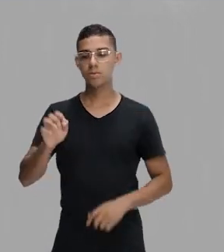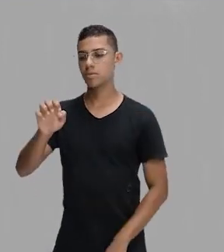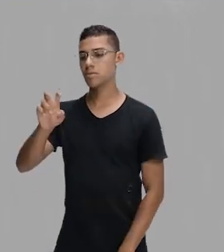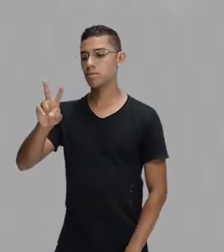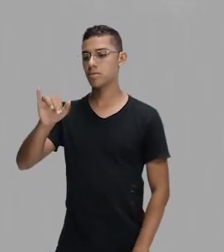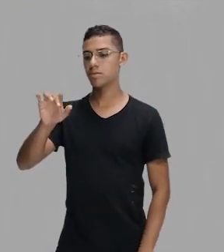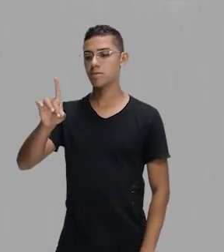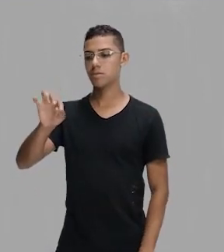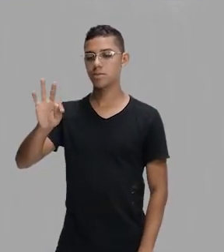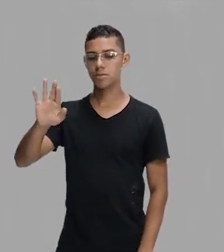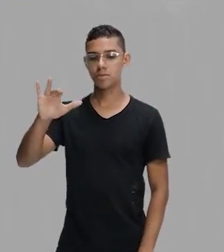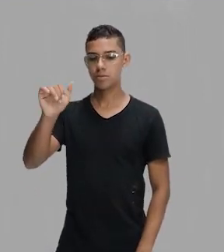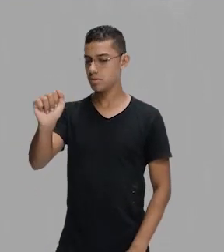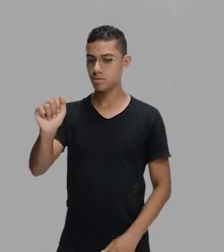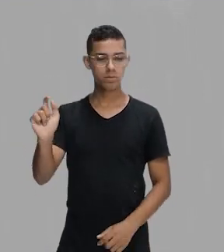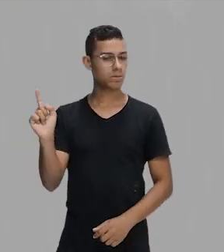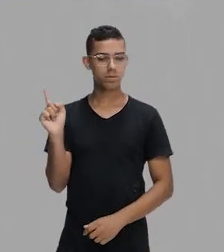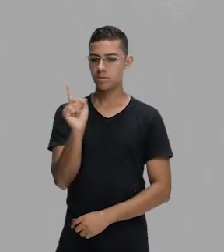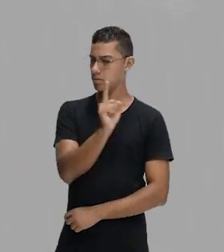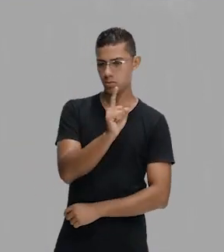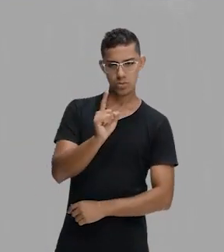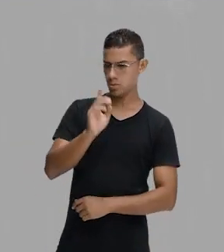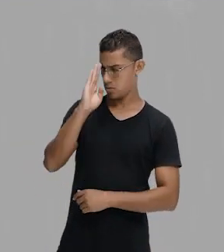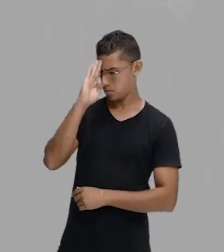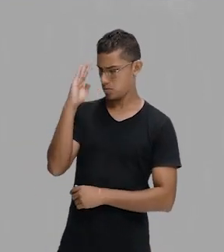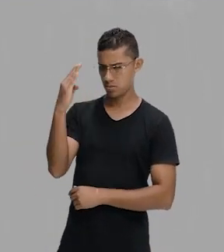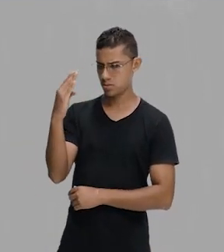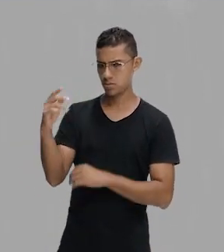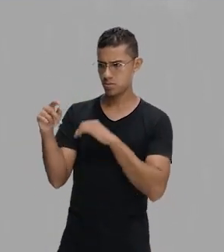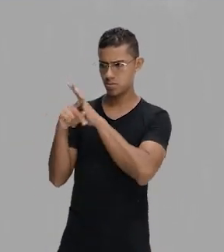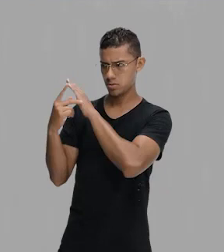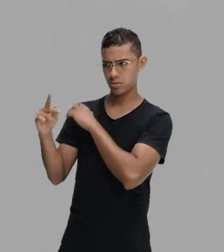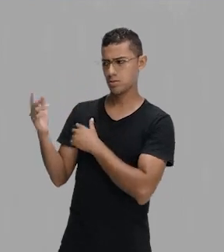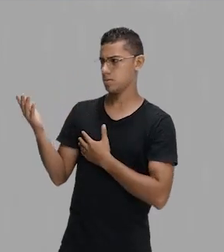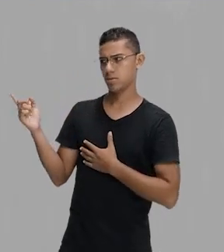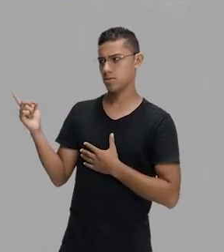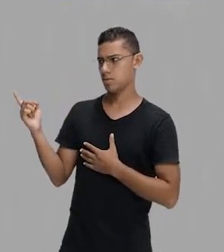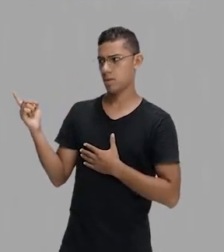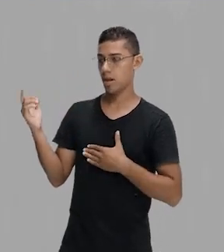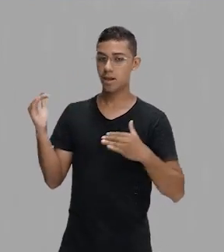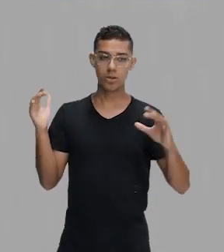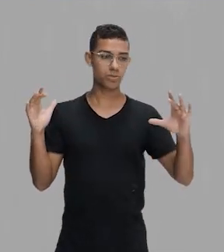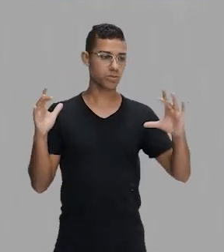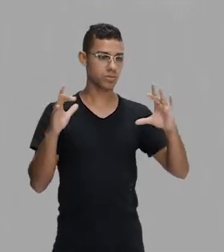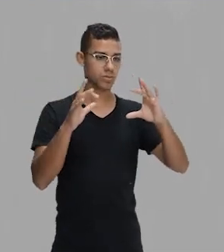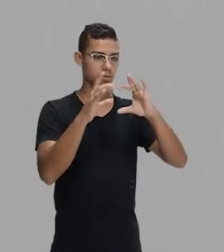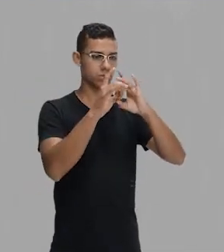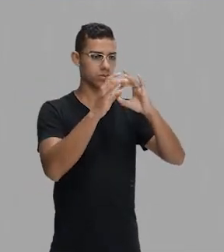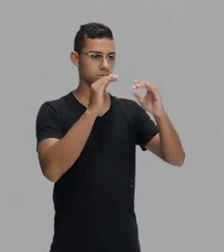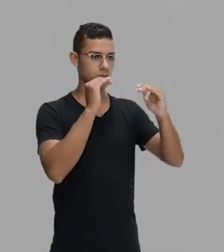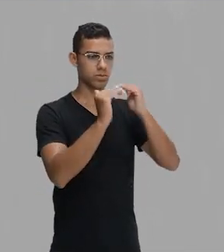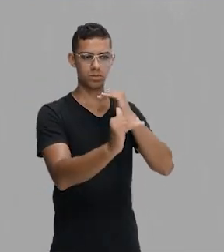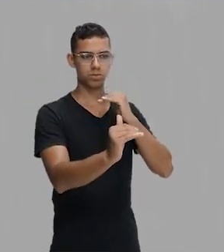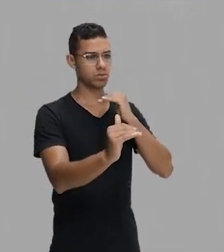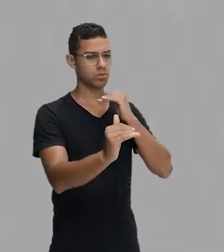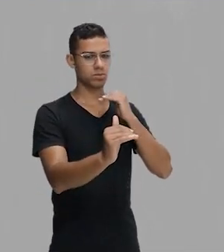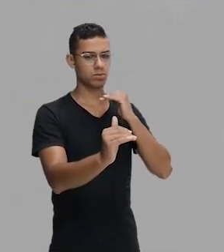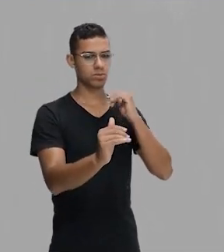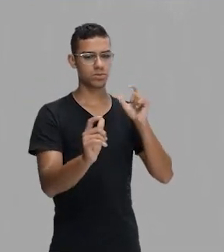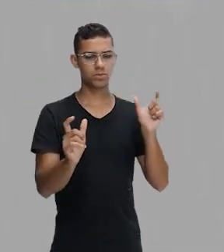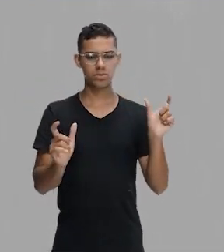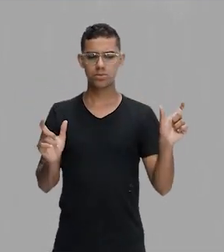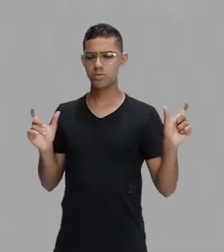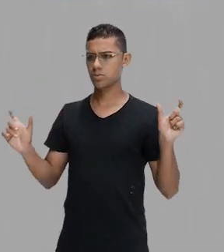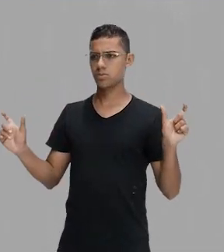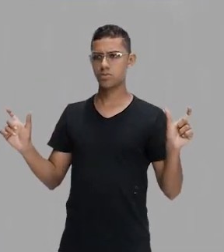método cartesiano. Você está vendo que no texto ele está falando que a evidência precisa compor o método. Olha aqui,